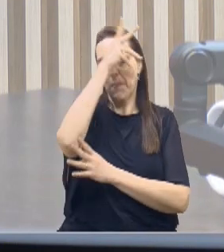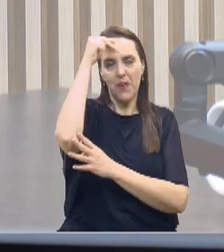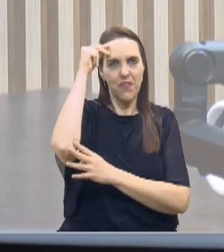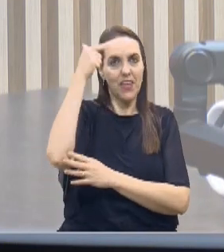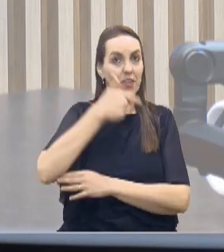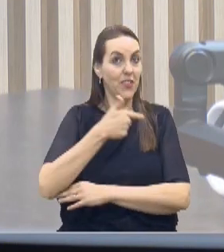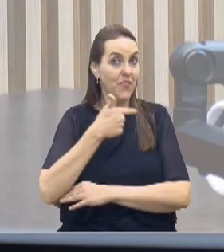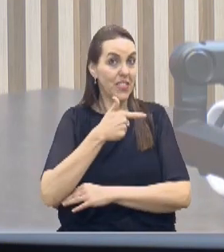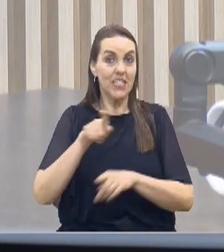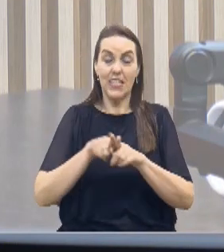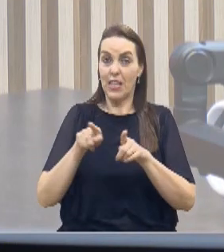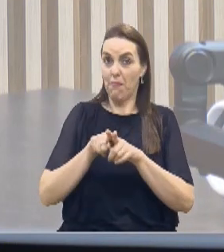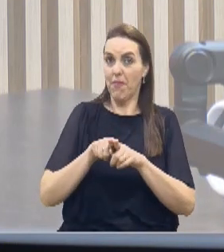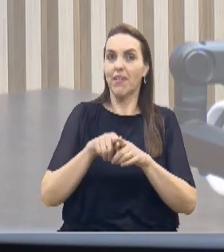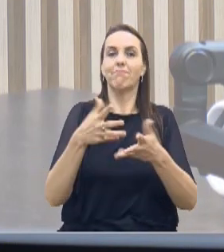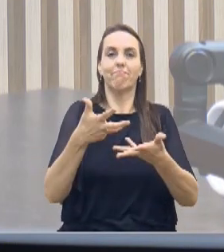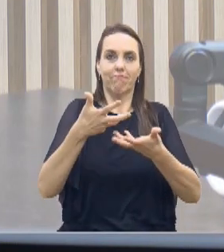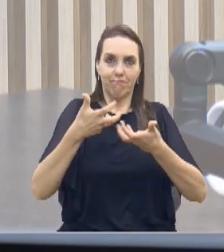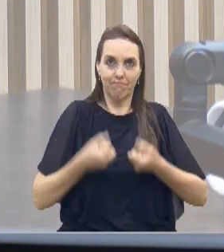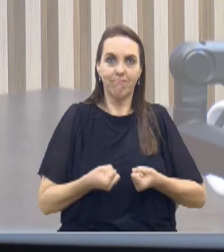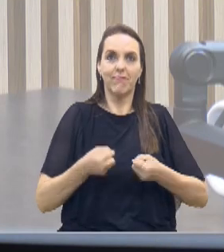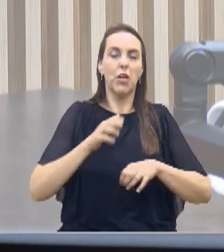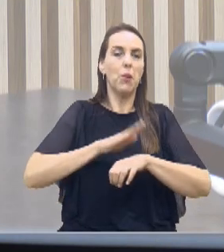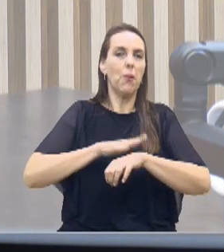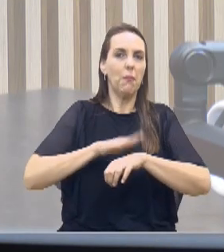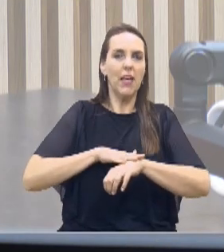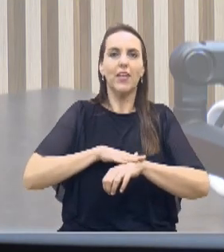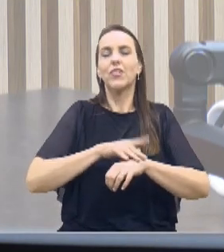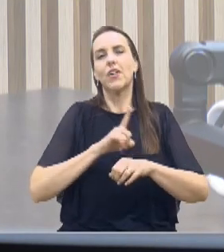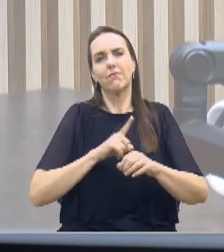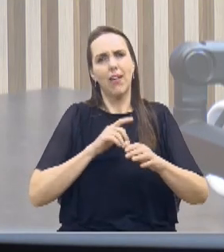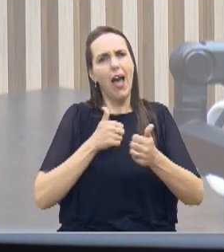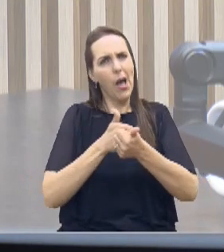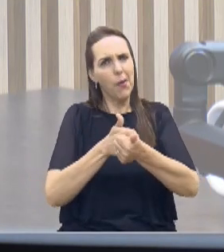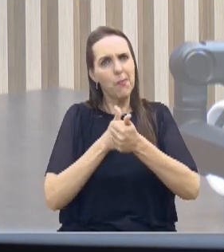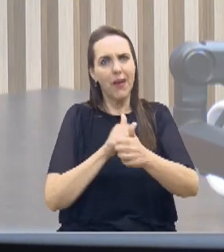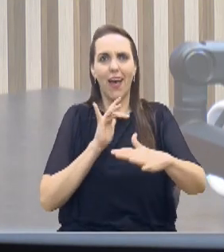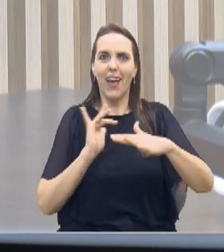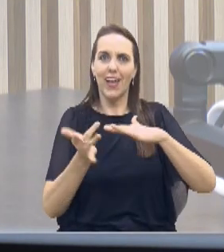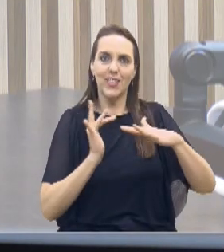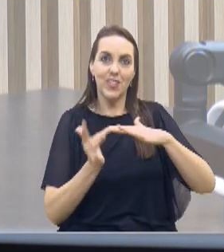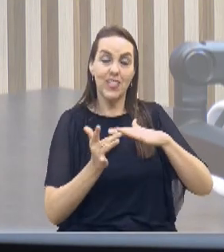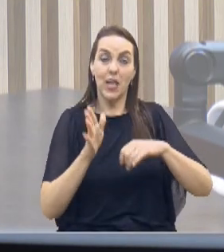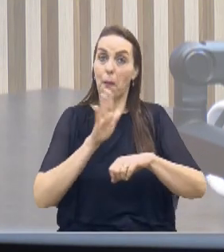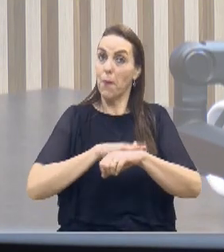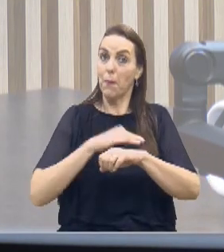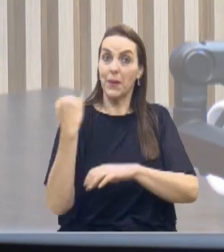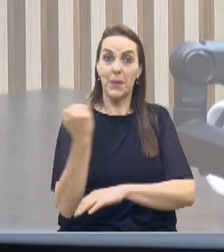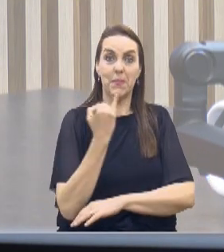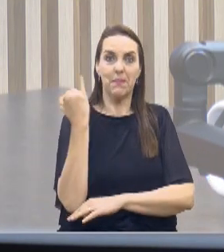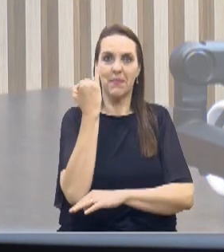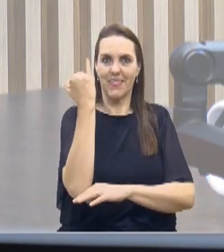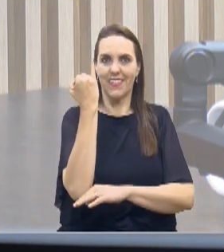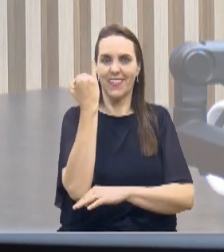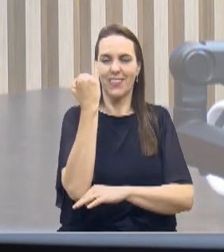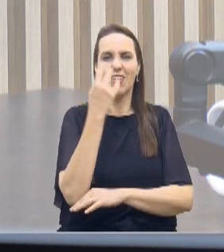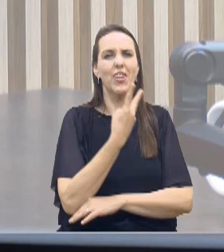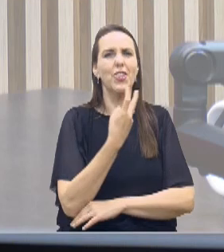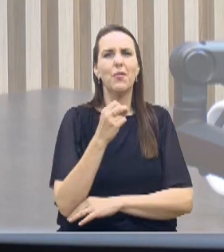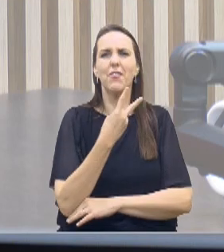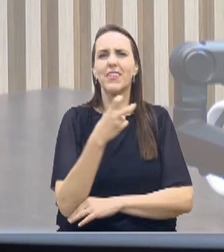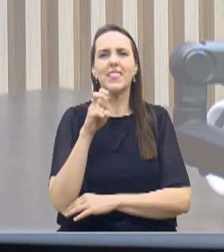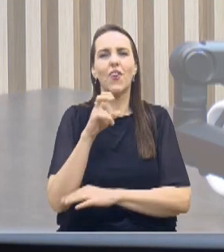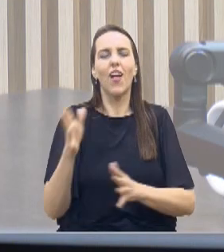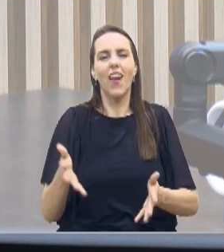posse naquele momento, mas que todos possam nos acompanhar também pelas redes sociais. Mais um momento importante. Que seja um 2025